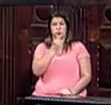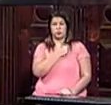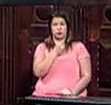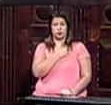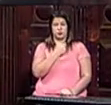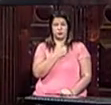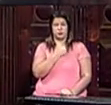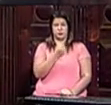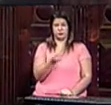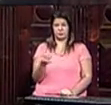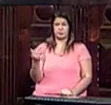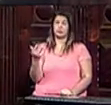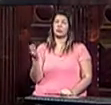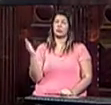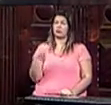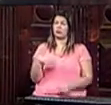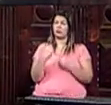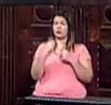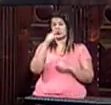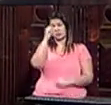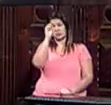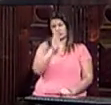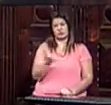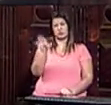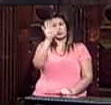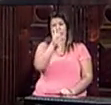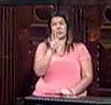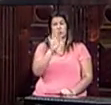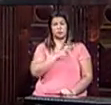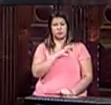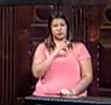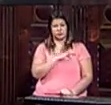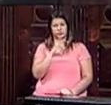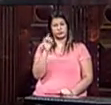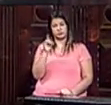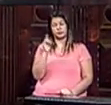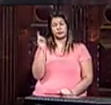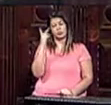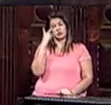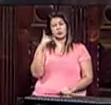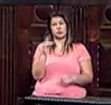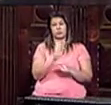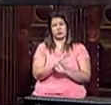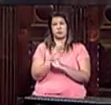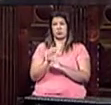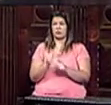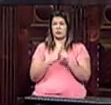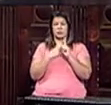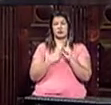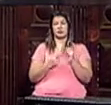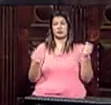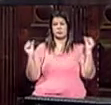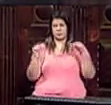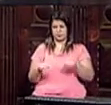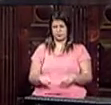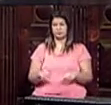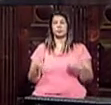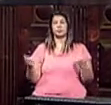trazido pela Força Nacional para ajudar nessa grave crise financeira que